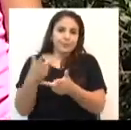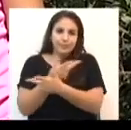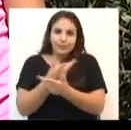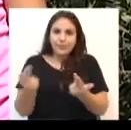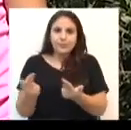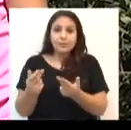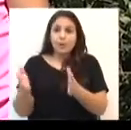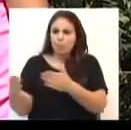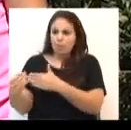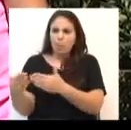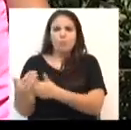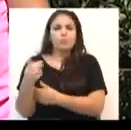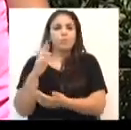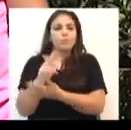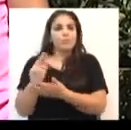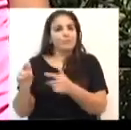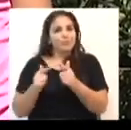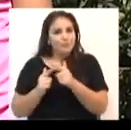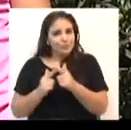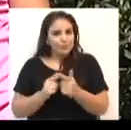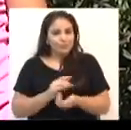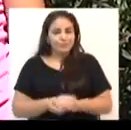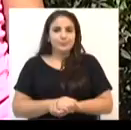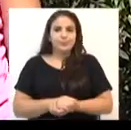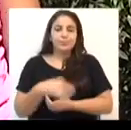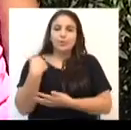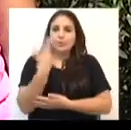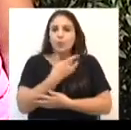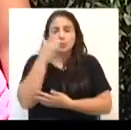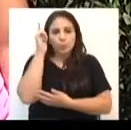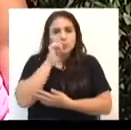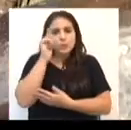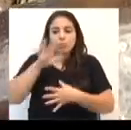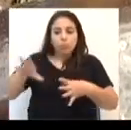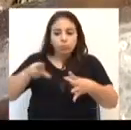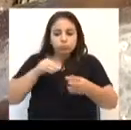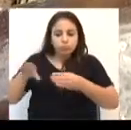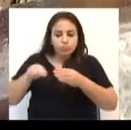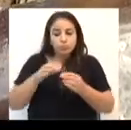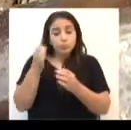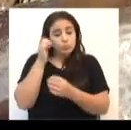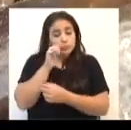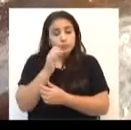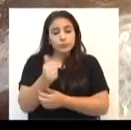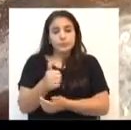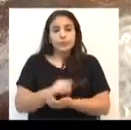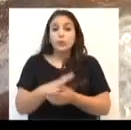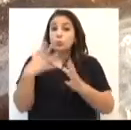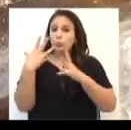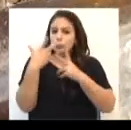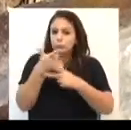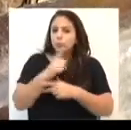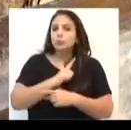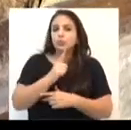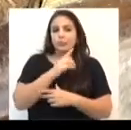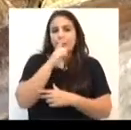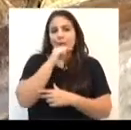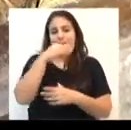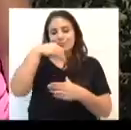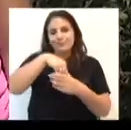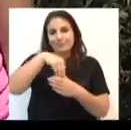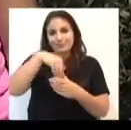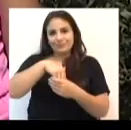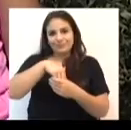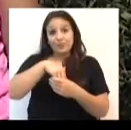pote. Tem pote de tudo que é tipo aí. O que a gente conseguiu tirar, a gente tirou, Tudo com água acumulada? Tudo tinha água